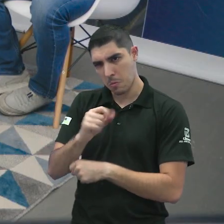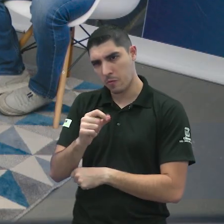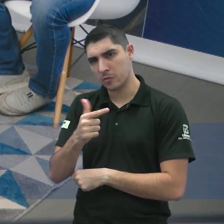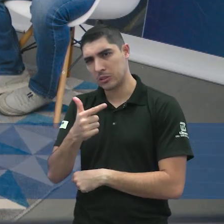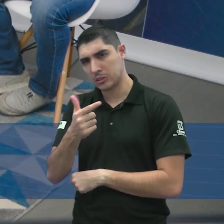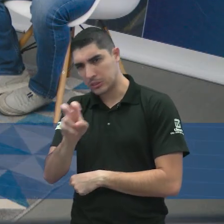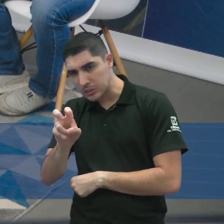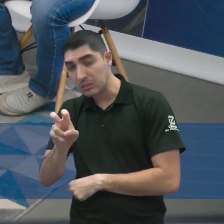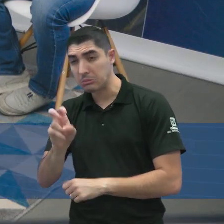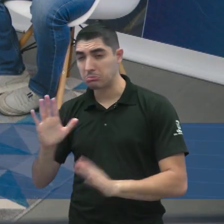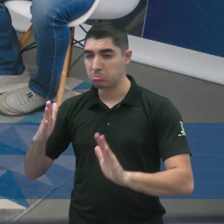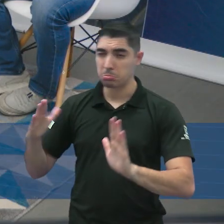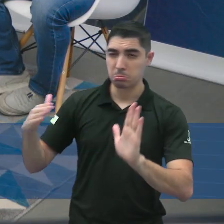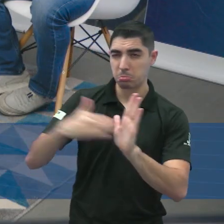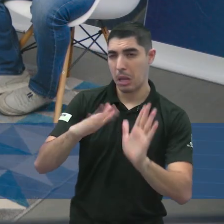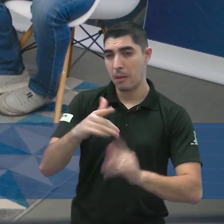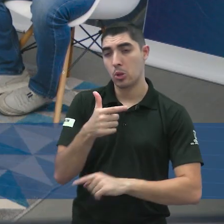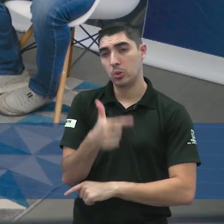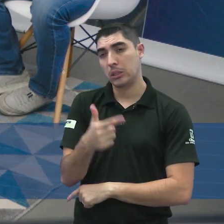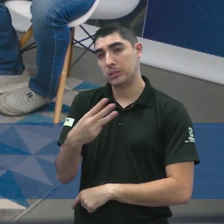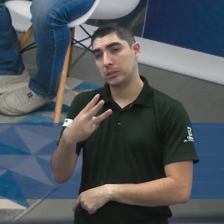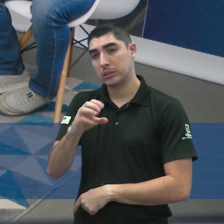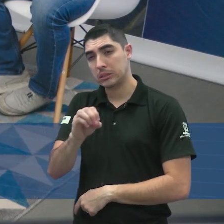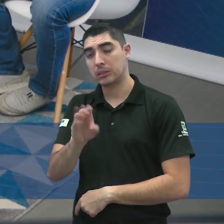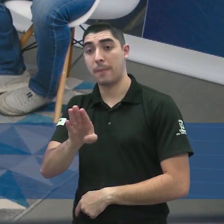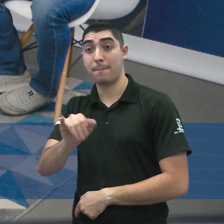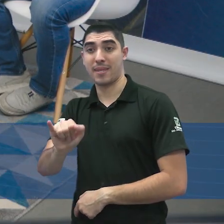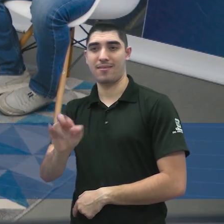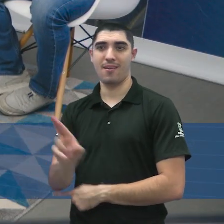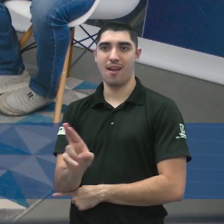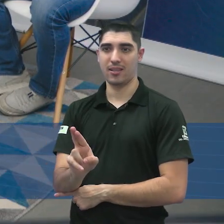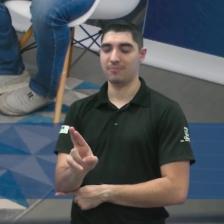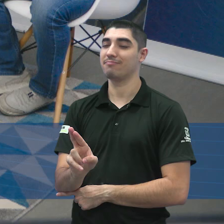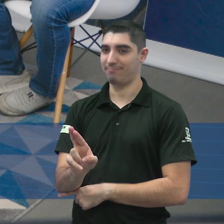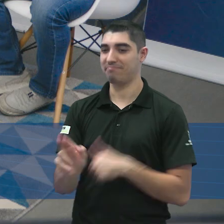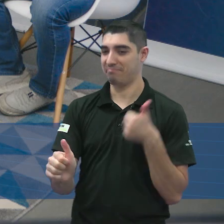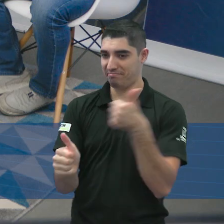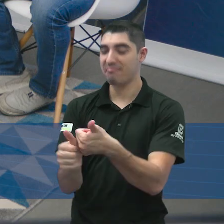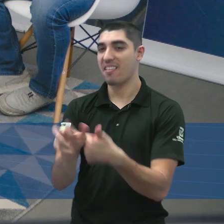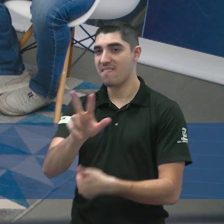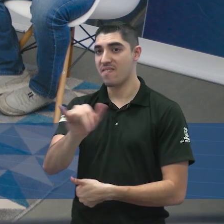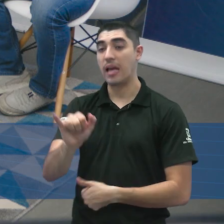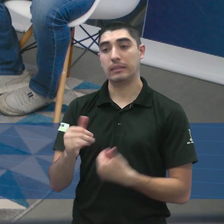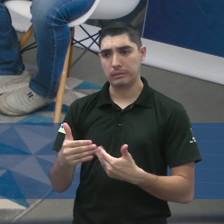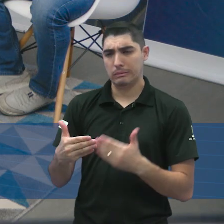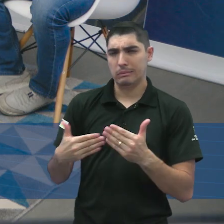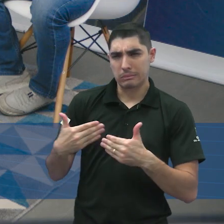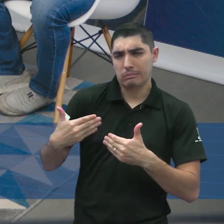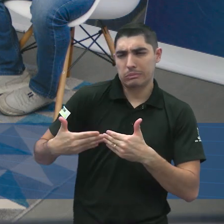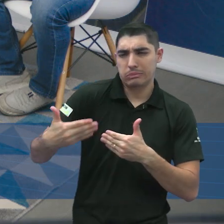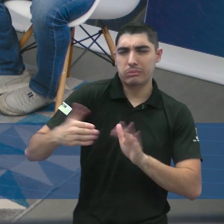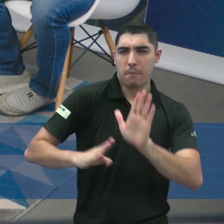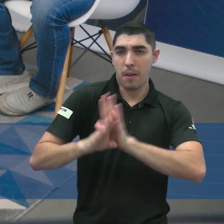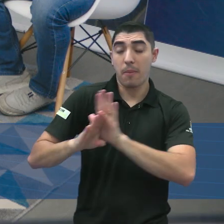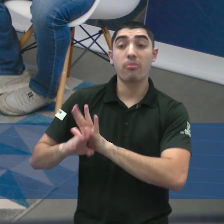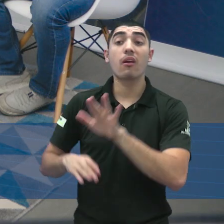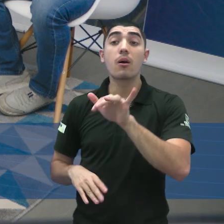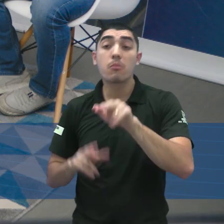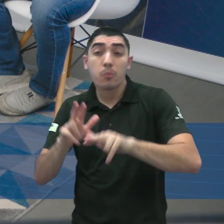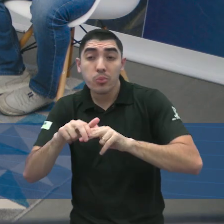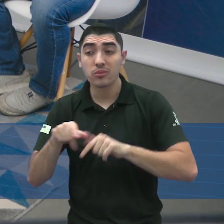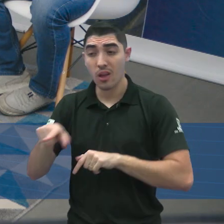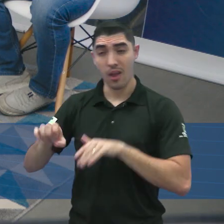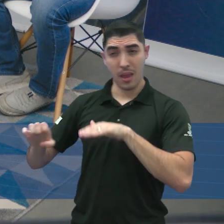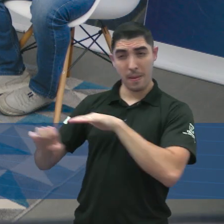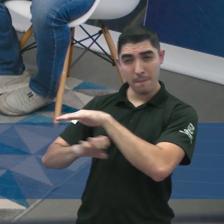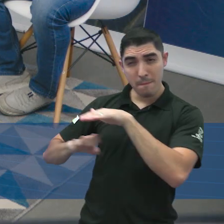previsão é de chegar próximo aos 230 bilhões. Então, gente, realmente é algo que vem crescendo ano contra ano. E as empresas que não